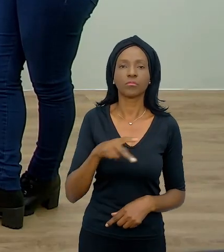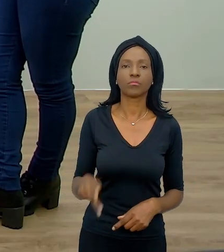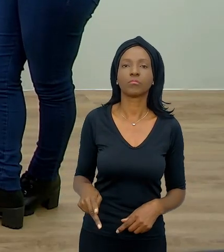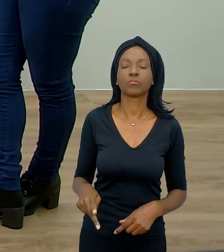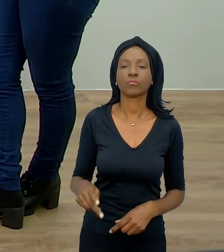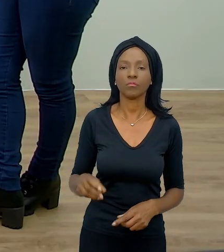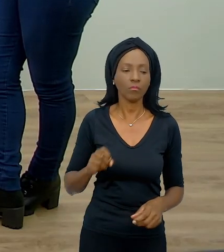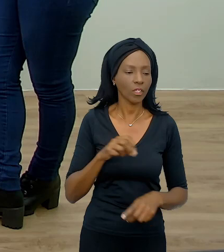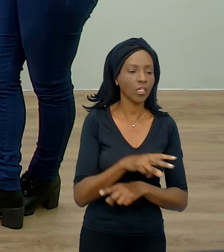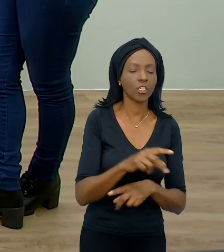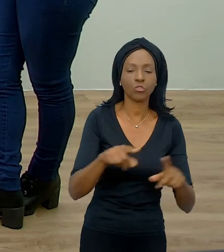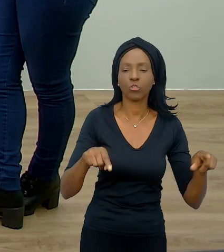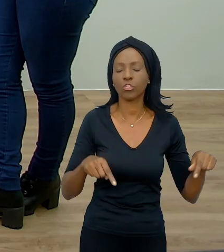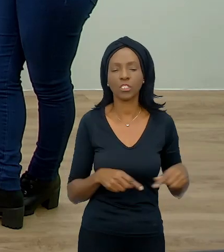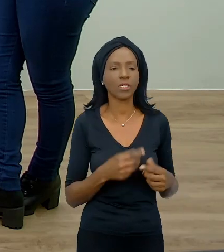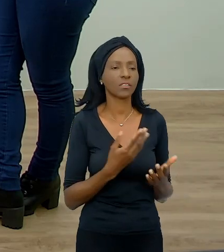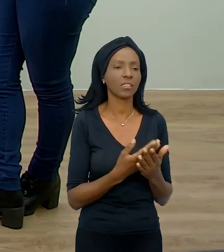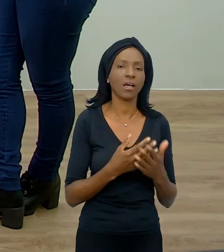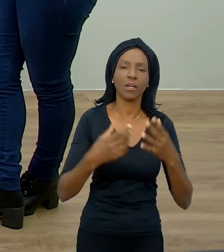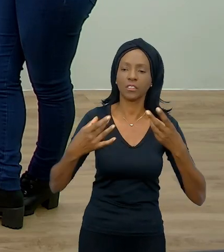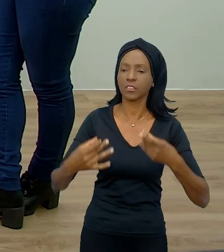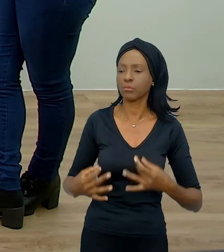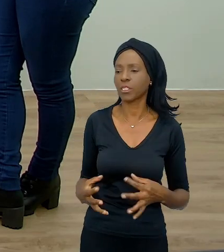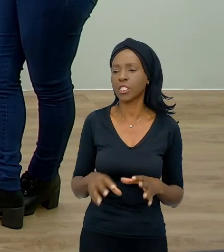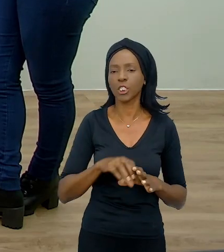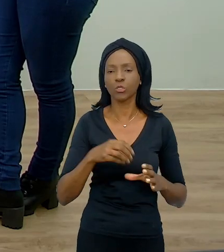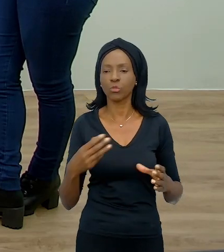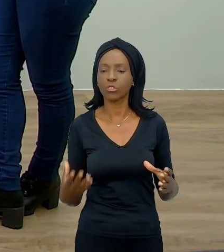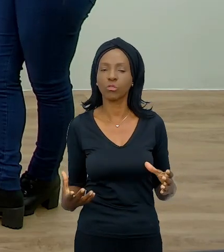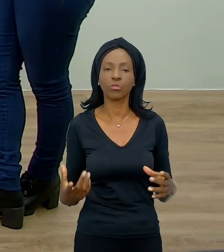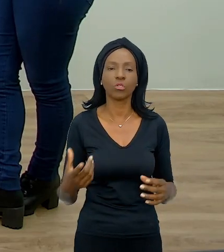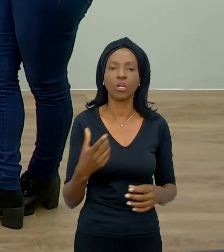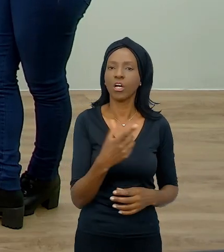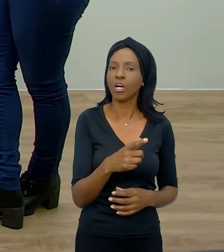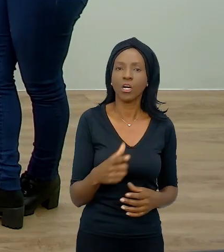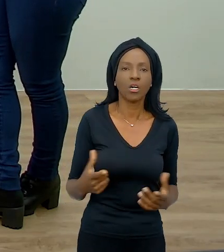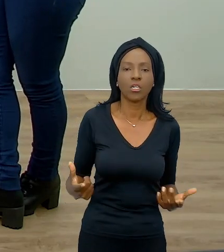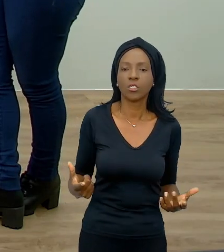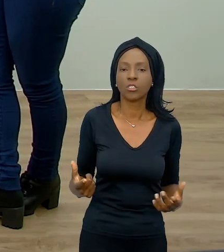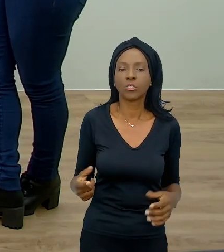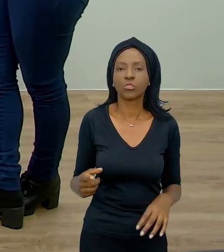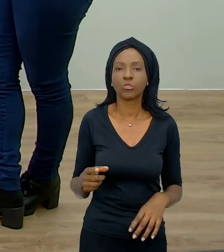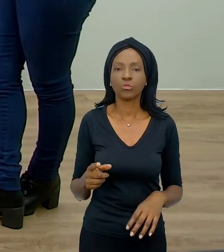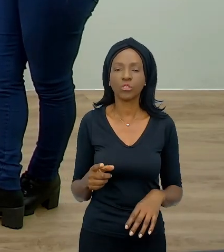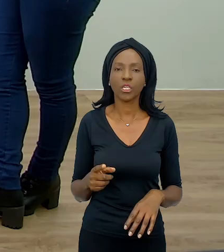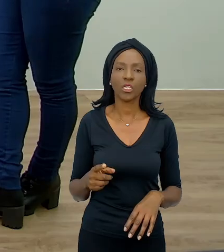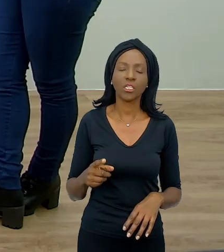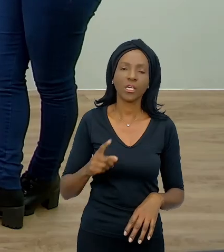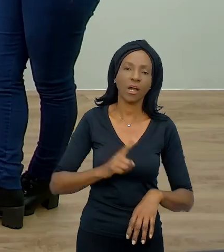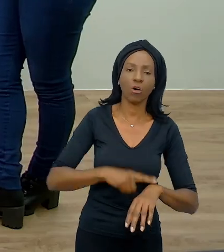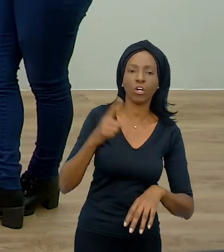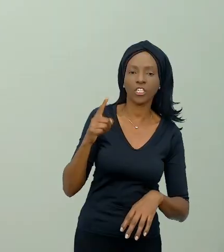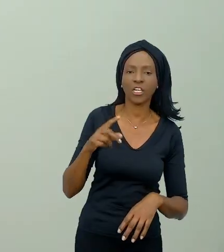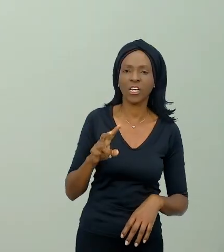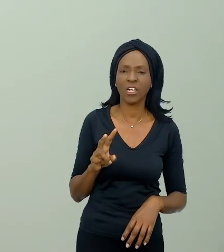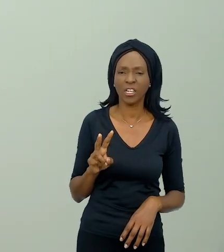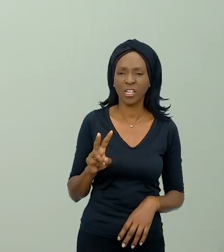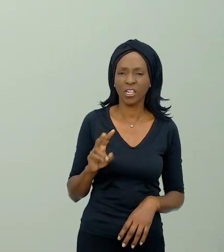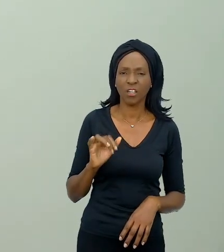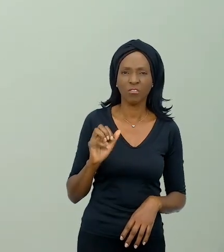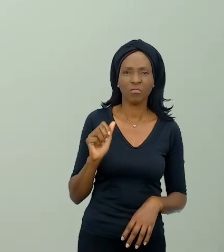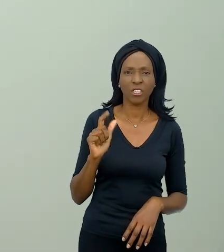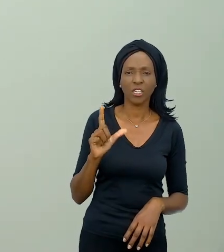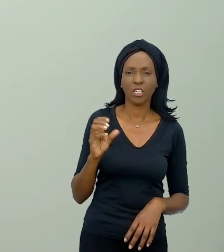está em sala de aula explicando um conteúdo, não tem aquele momento que é mais dialógico, ok? Ocorre. Precisa conteudista, né?